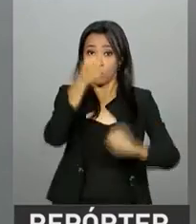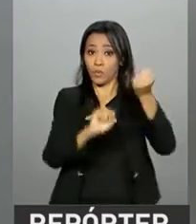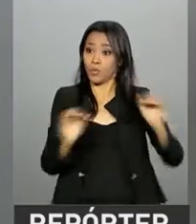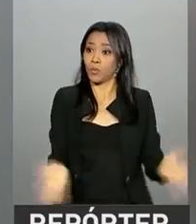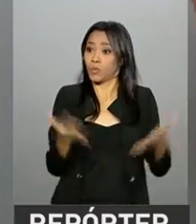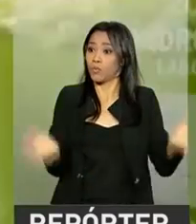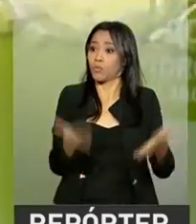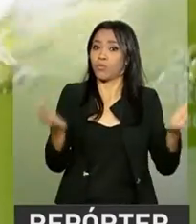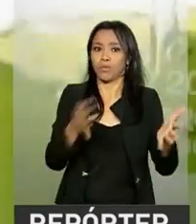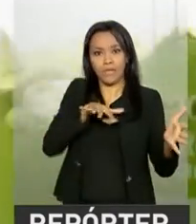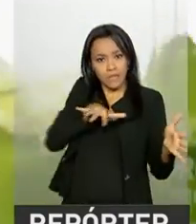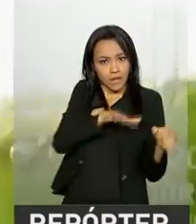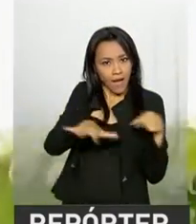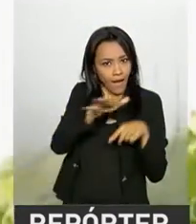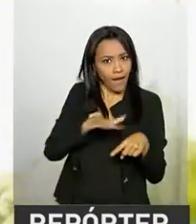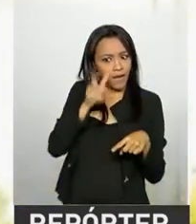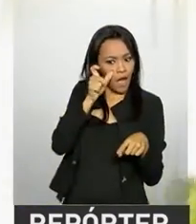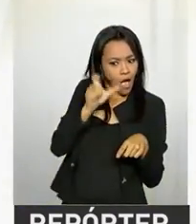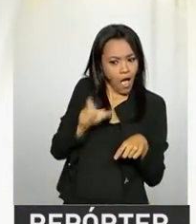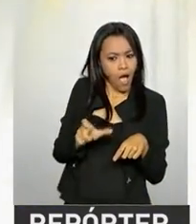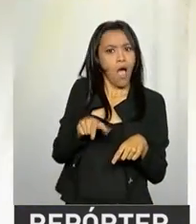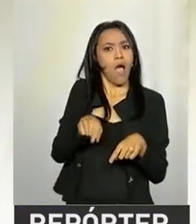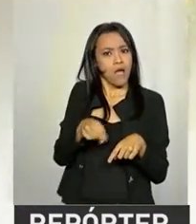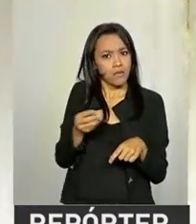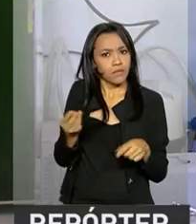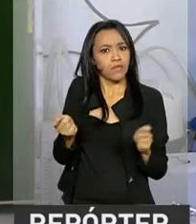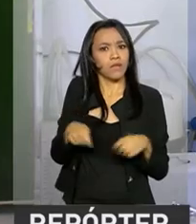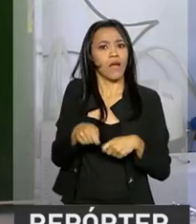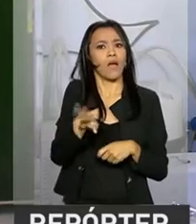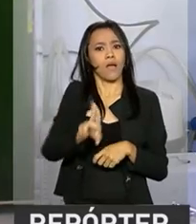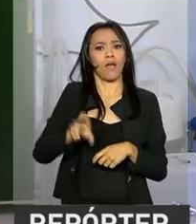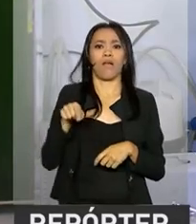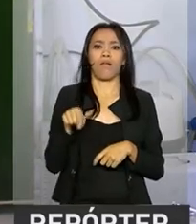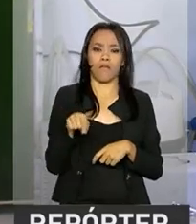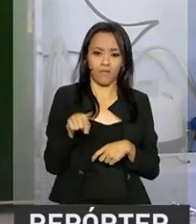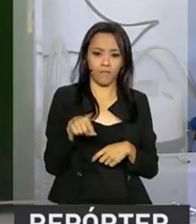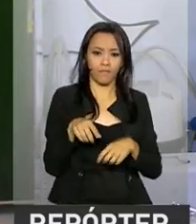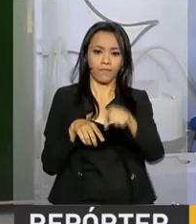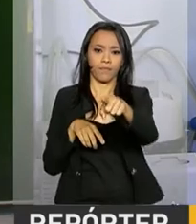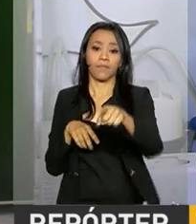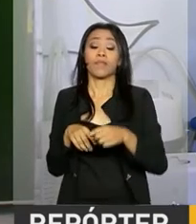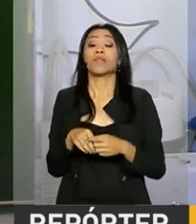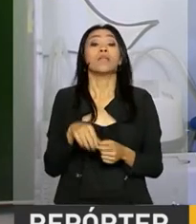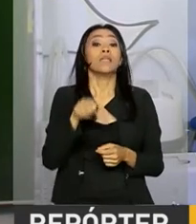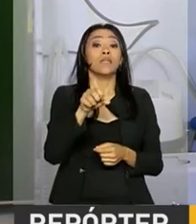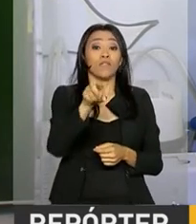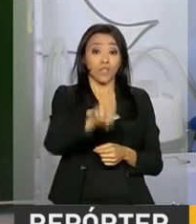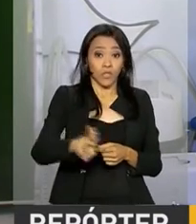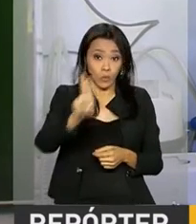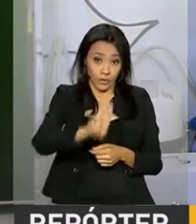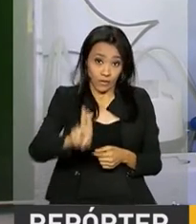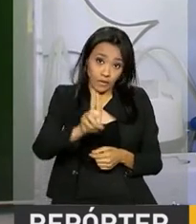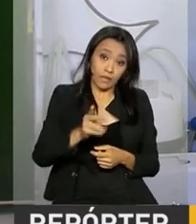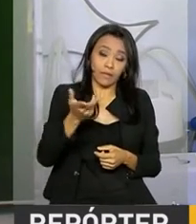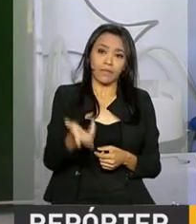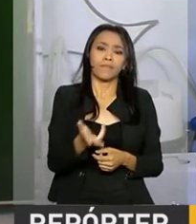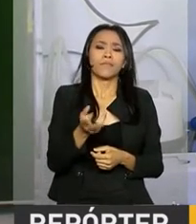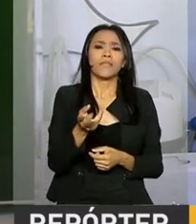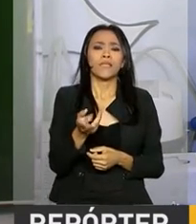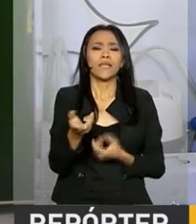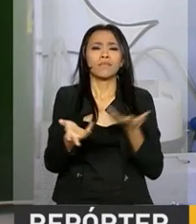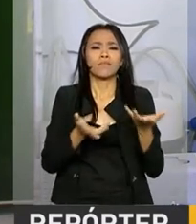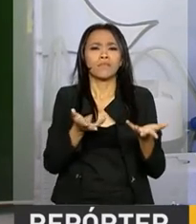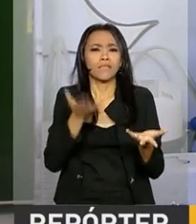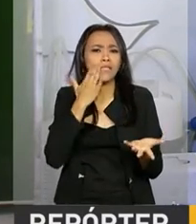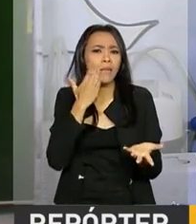cadeia produtiva, atrativa e sustentável. Se você conjuga ela num sistema de cultivo que promove o tratamento